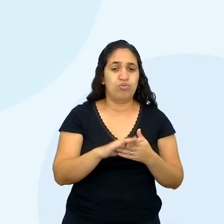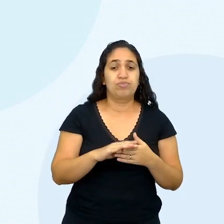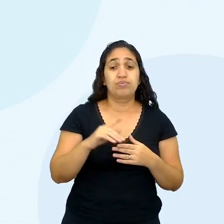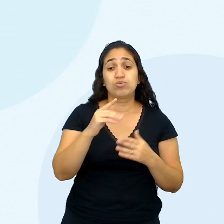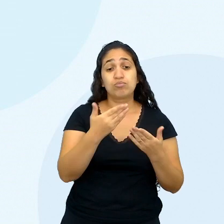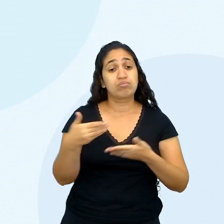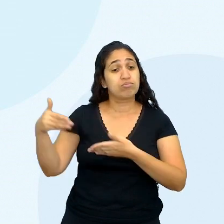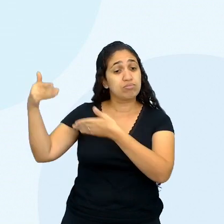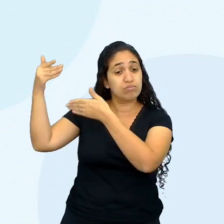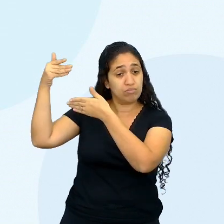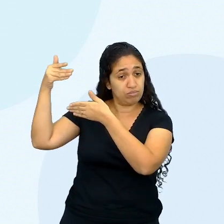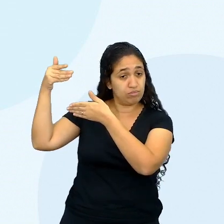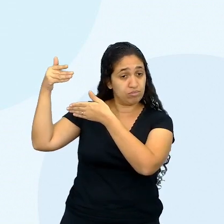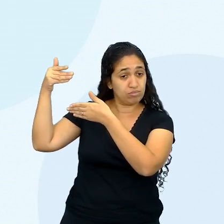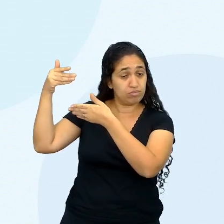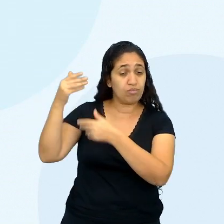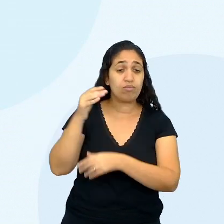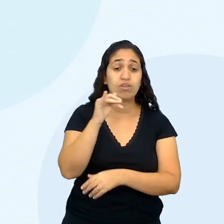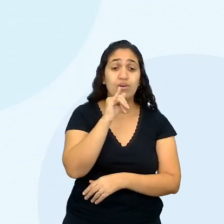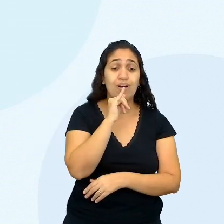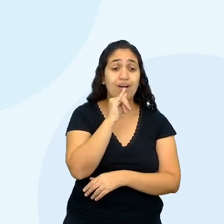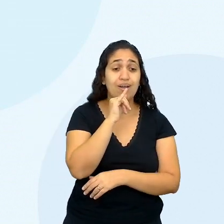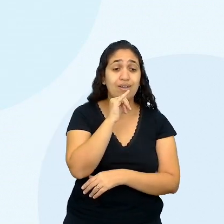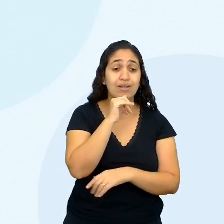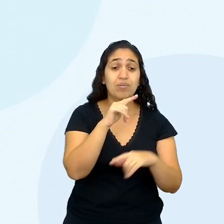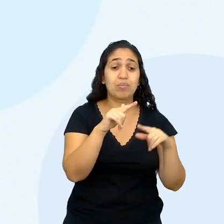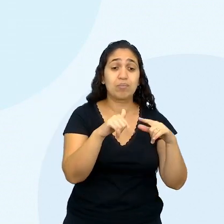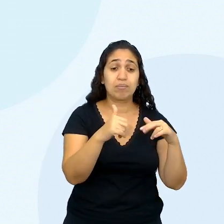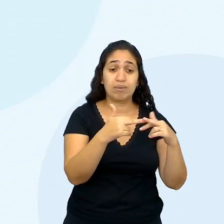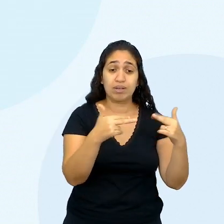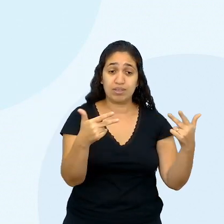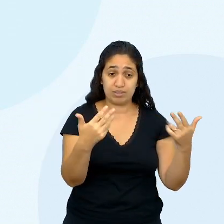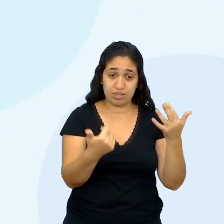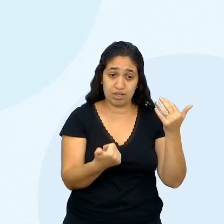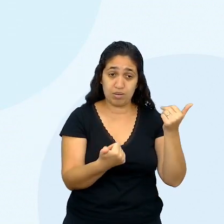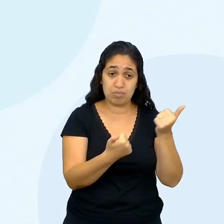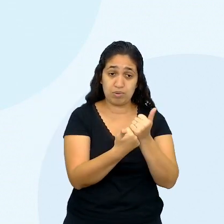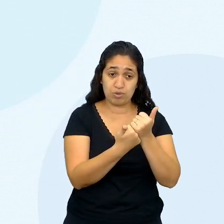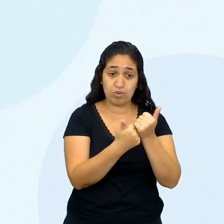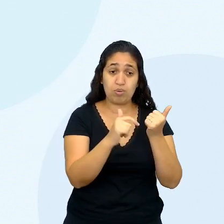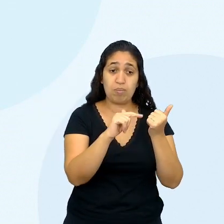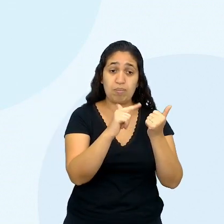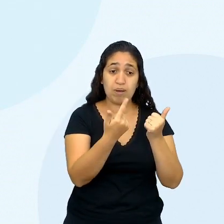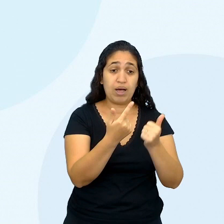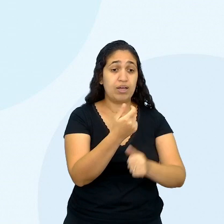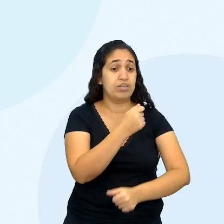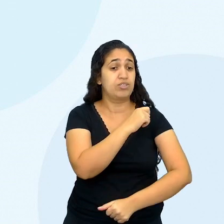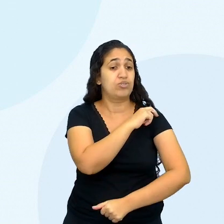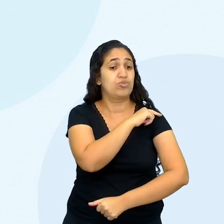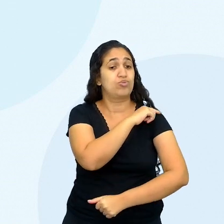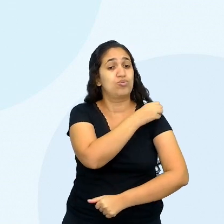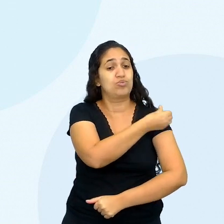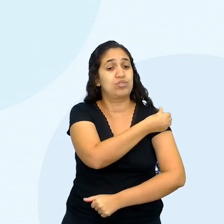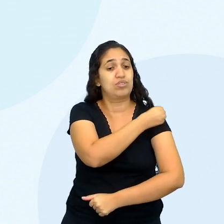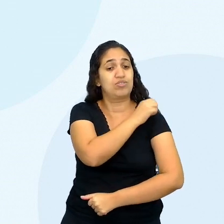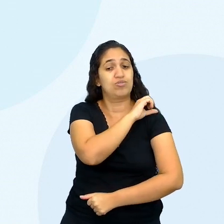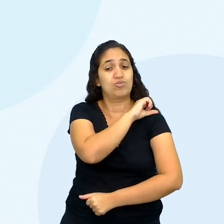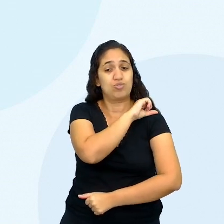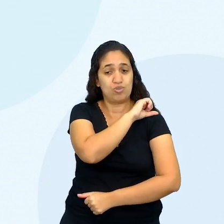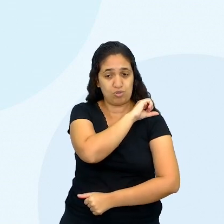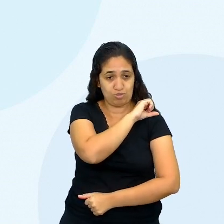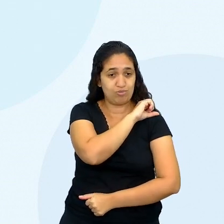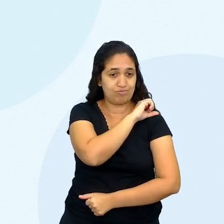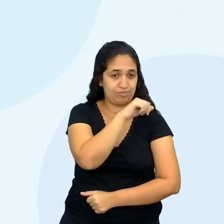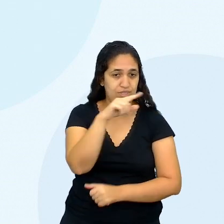próximo slide, nós vamos ter um exemplo do material também, do material de apoio, já nos anos finais. Esse é